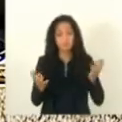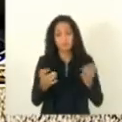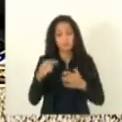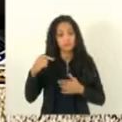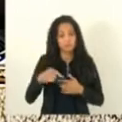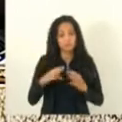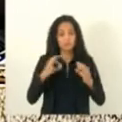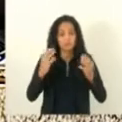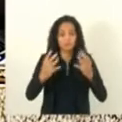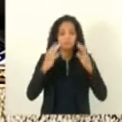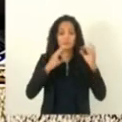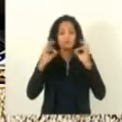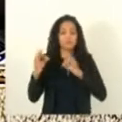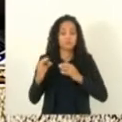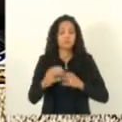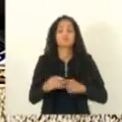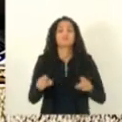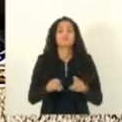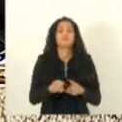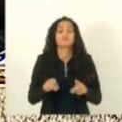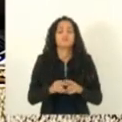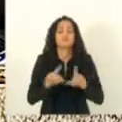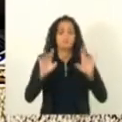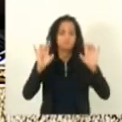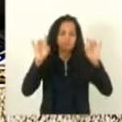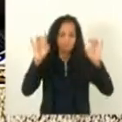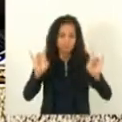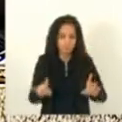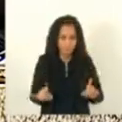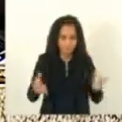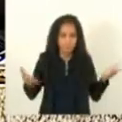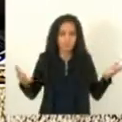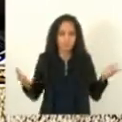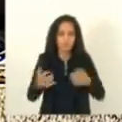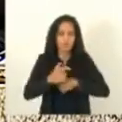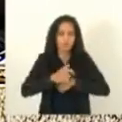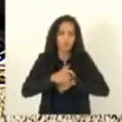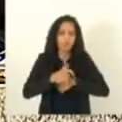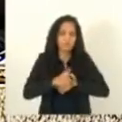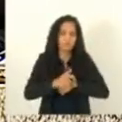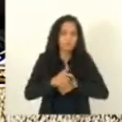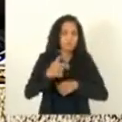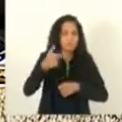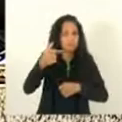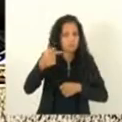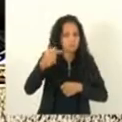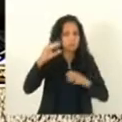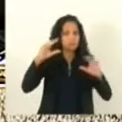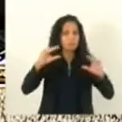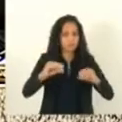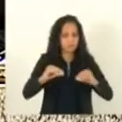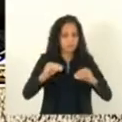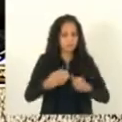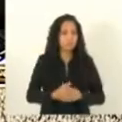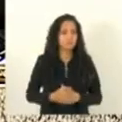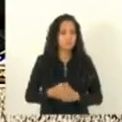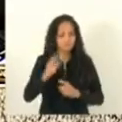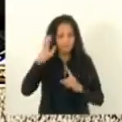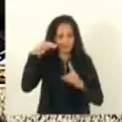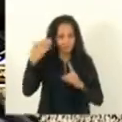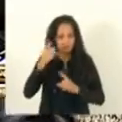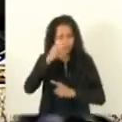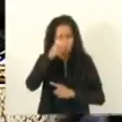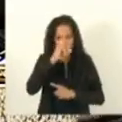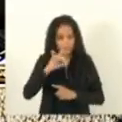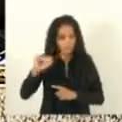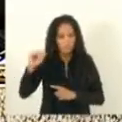Leis e público também, que será solene a próxima sessão, hoje, às 19h, em homenagem ao